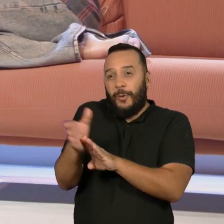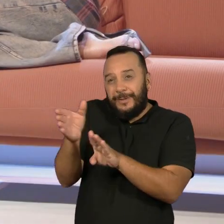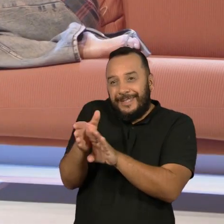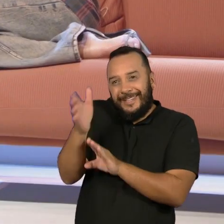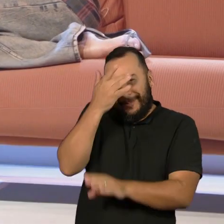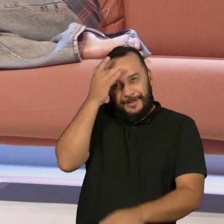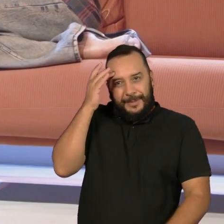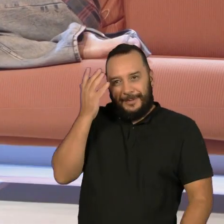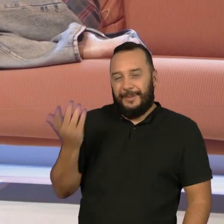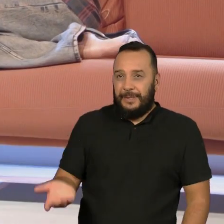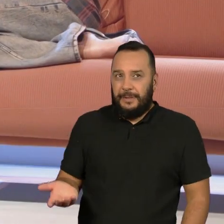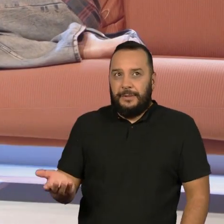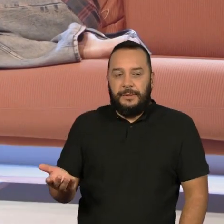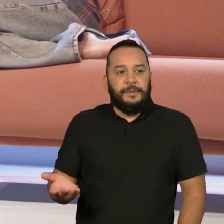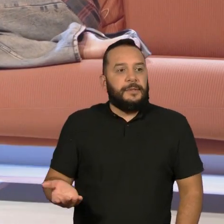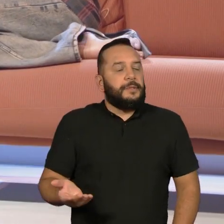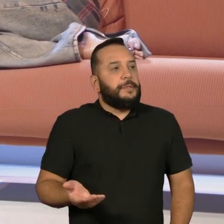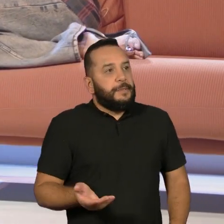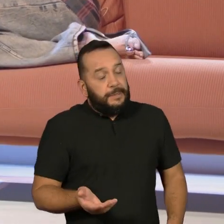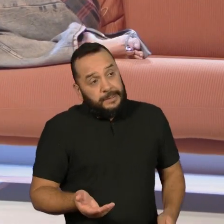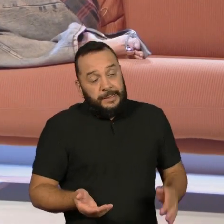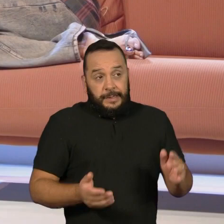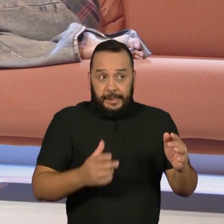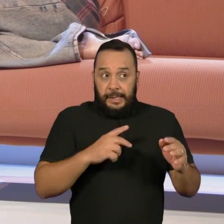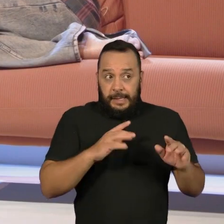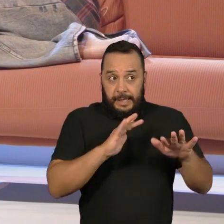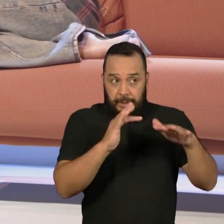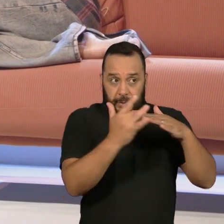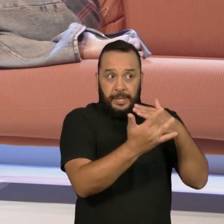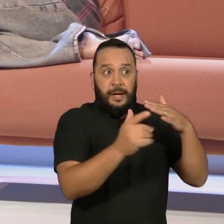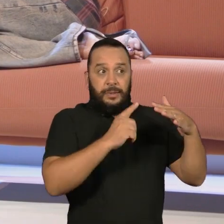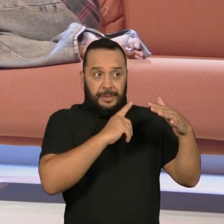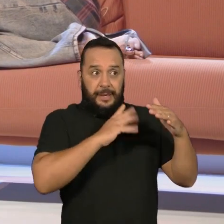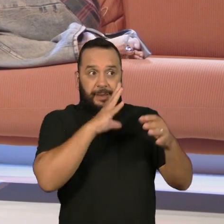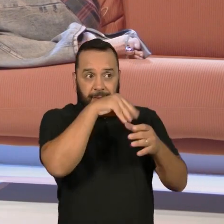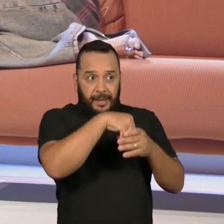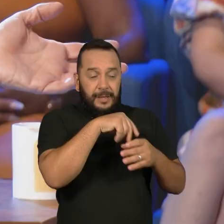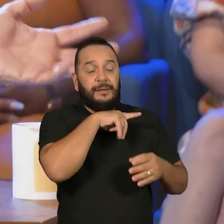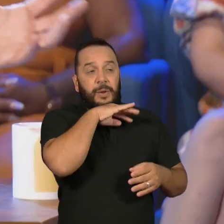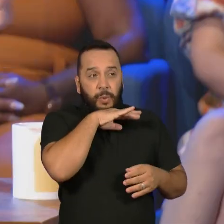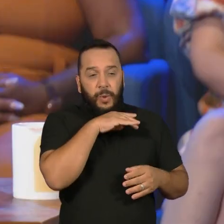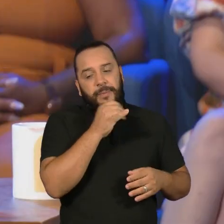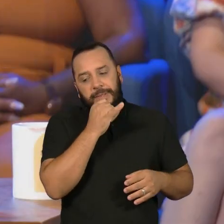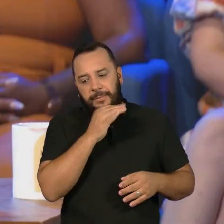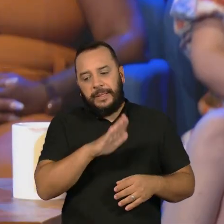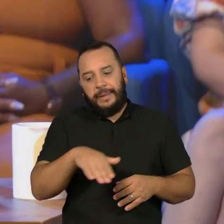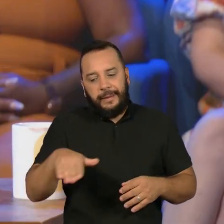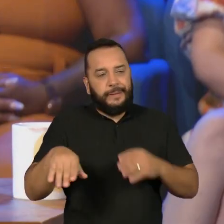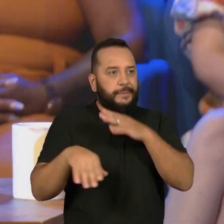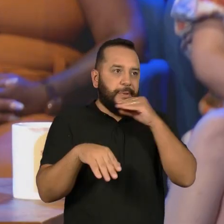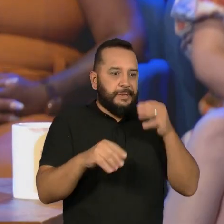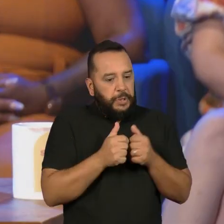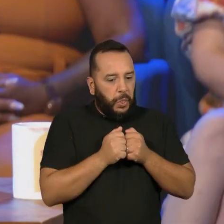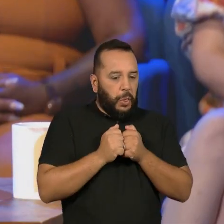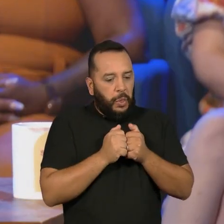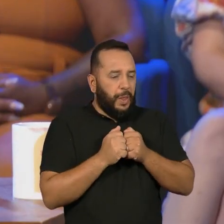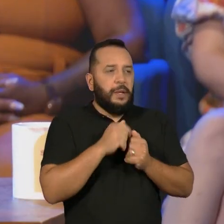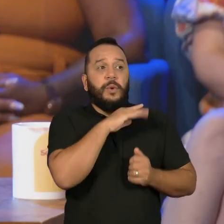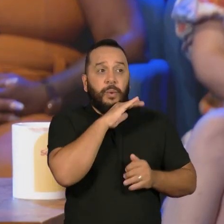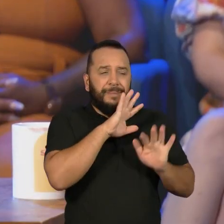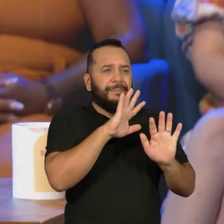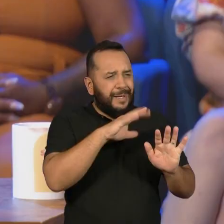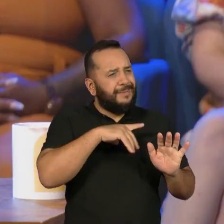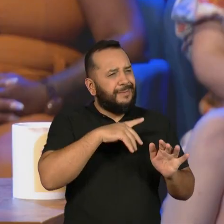fala muito de alguns malefícios das redes sociais, dos celulares, para crianças, adolescentes, jovens, mas tem